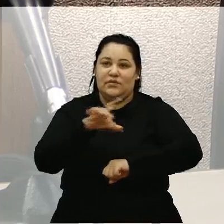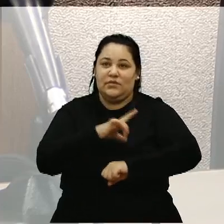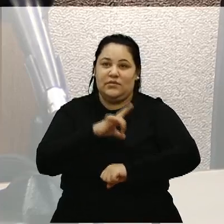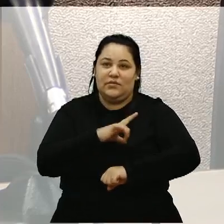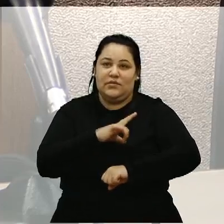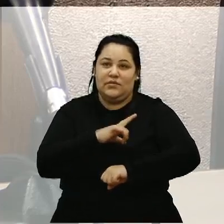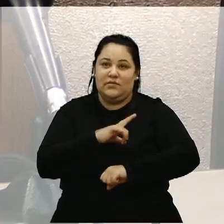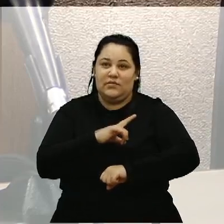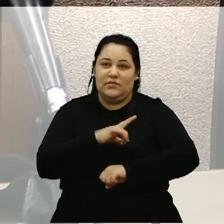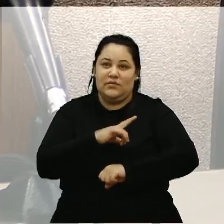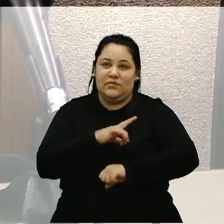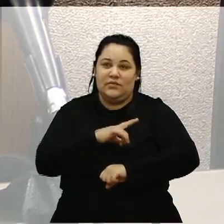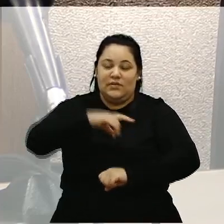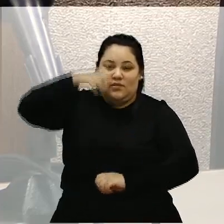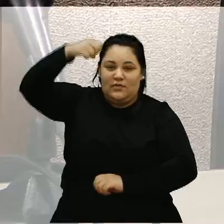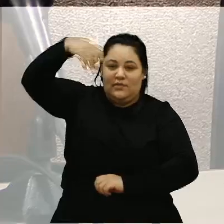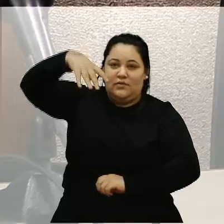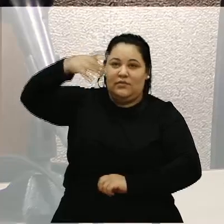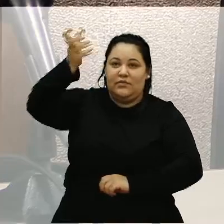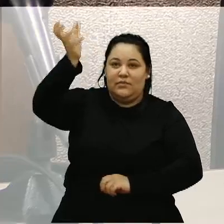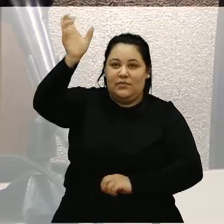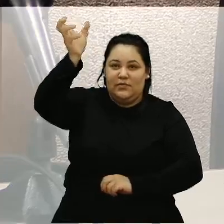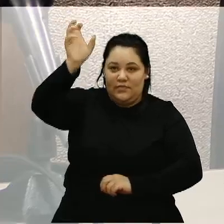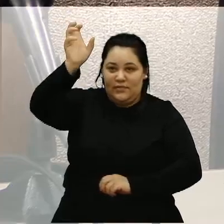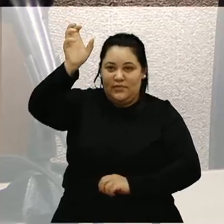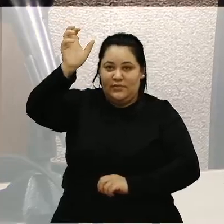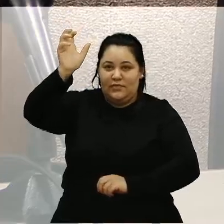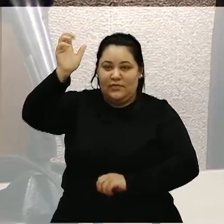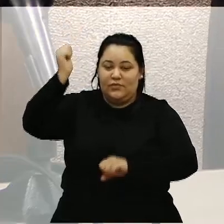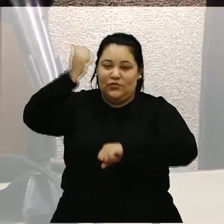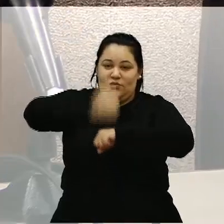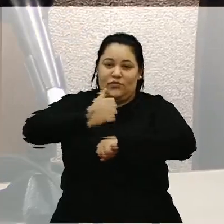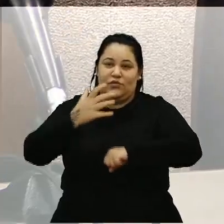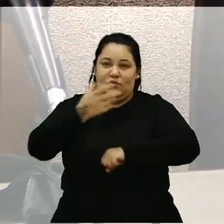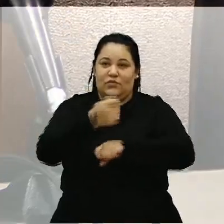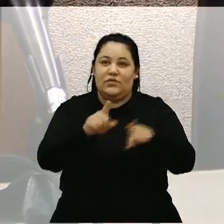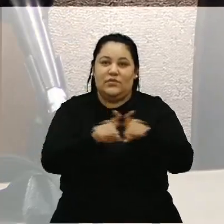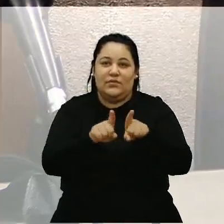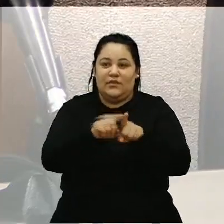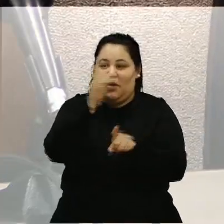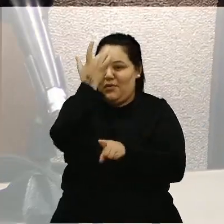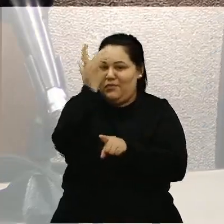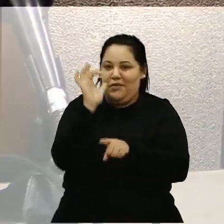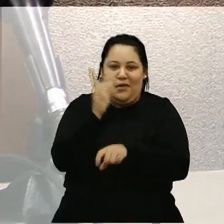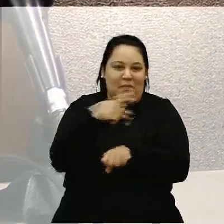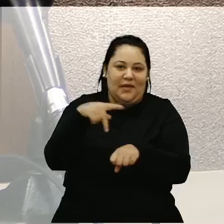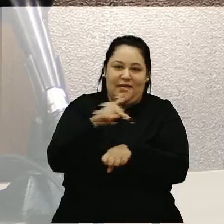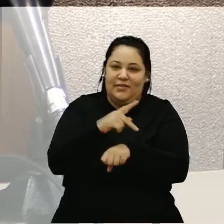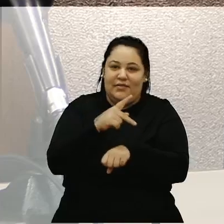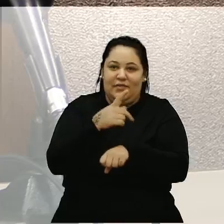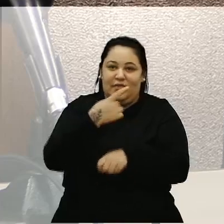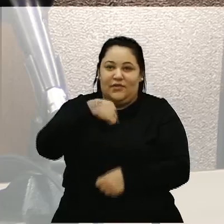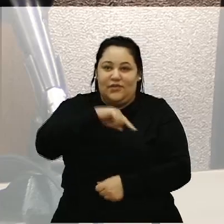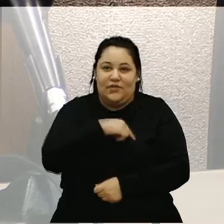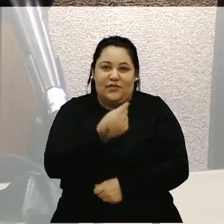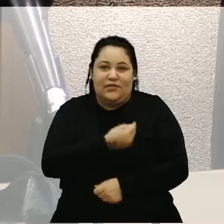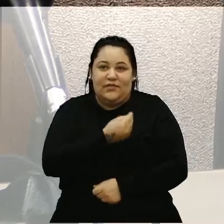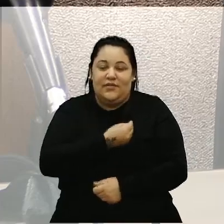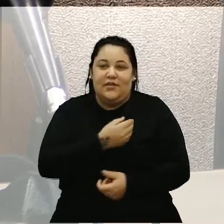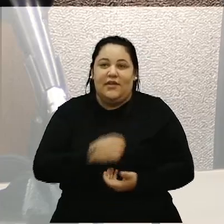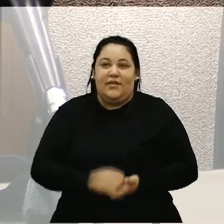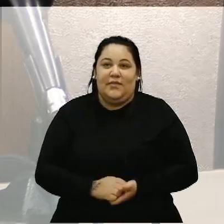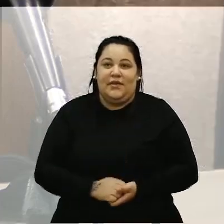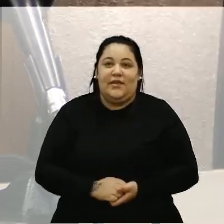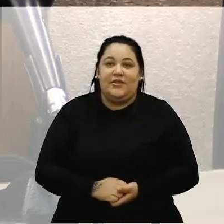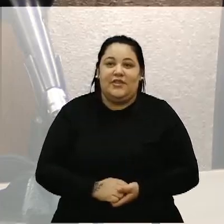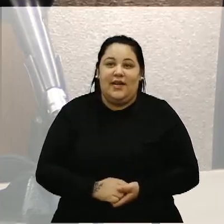lâmpadas queimadas e trocar já todas de uma vez... Eu também não sei em que país, então, estamos vivendo. Mas